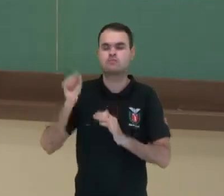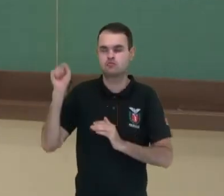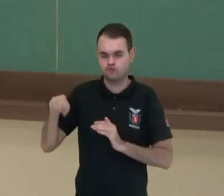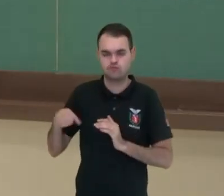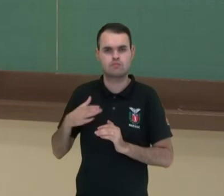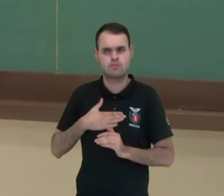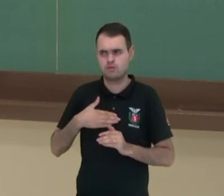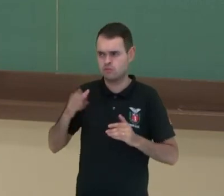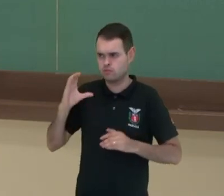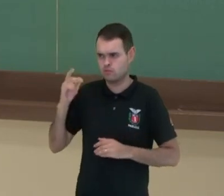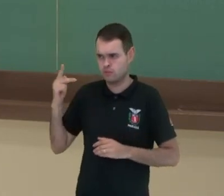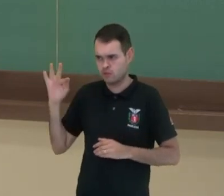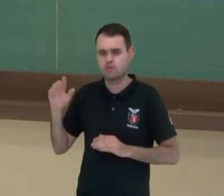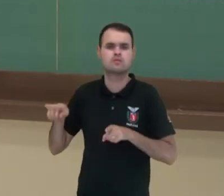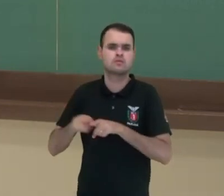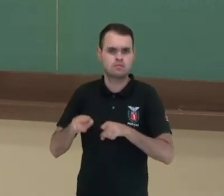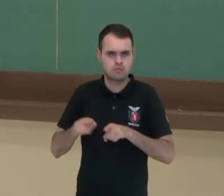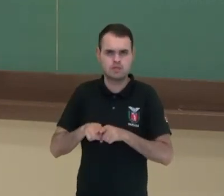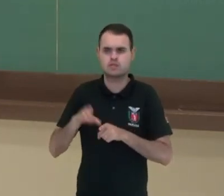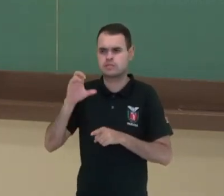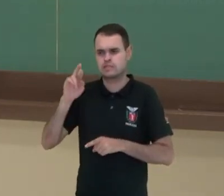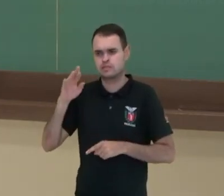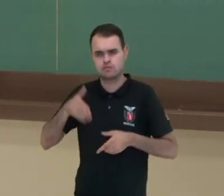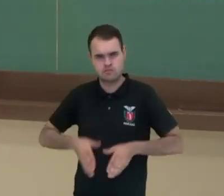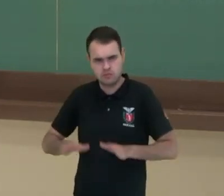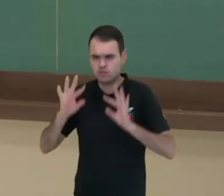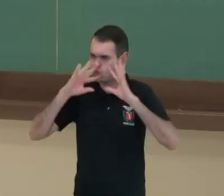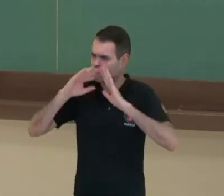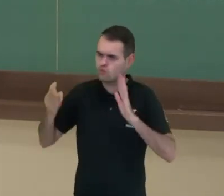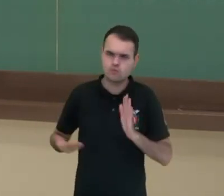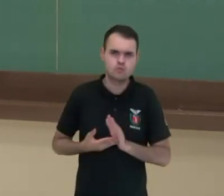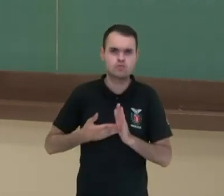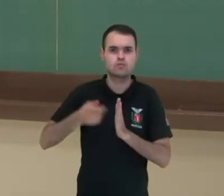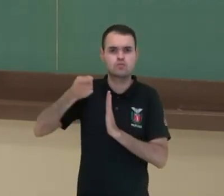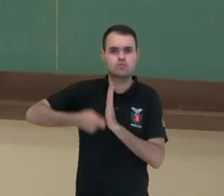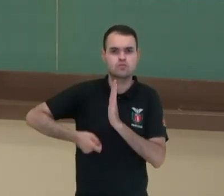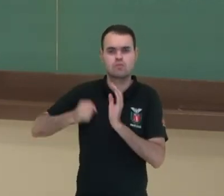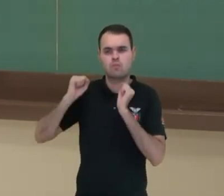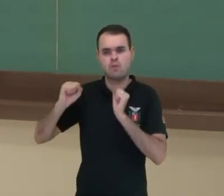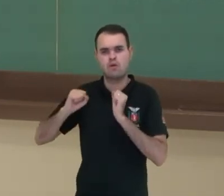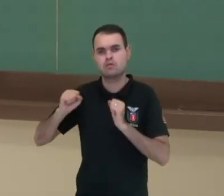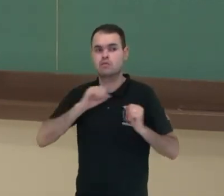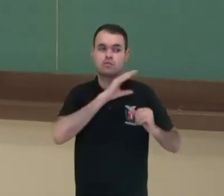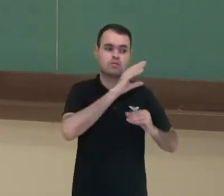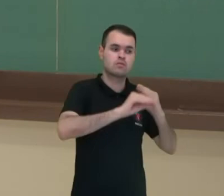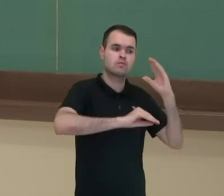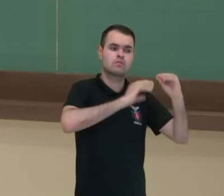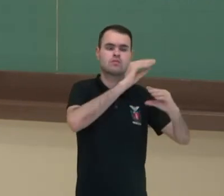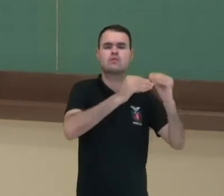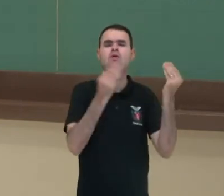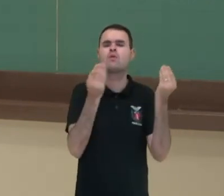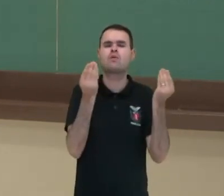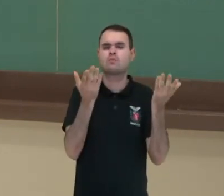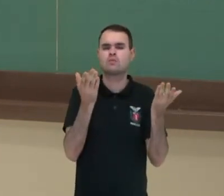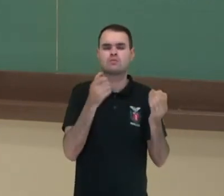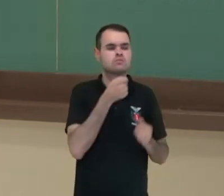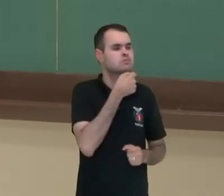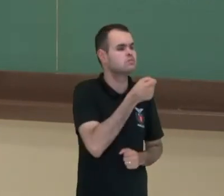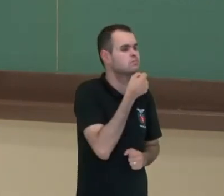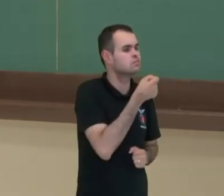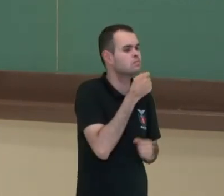Minha certidão de nascimento? Também. Tudo que estiver escrita. E pode ser orais. Como assim, professor? Sim,